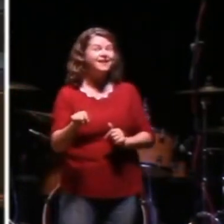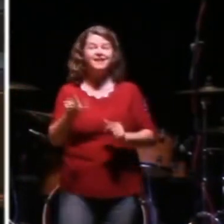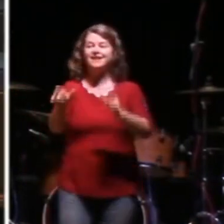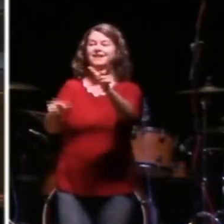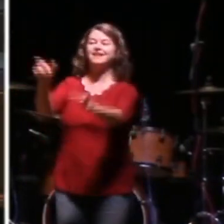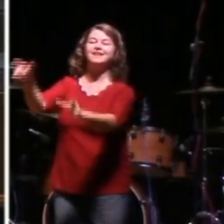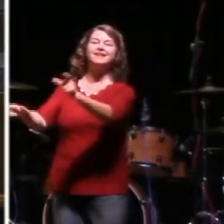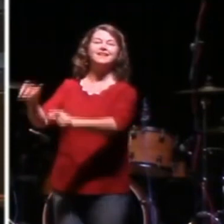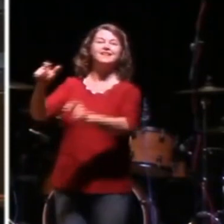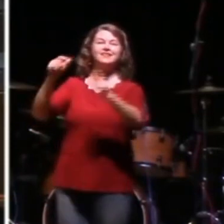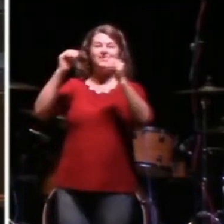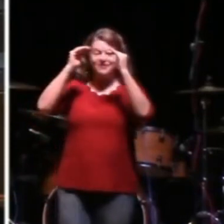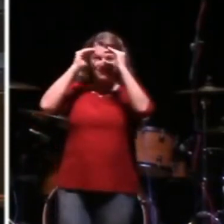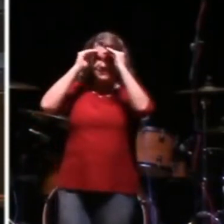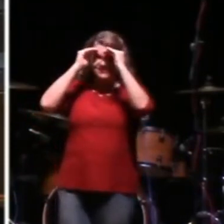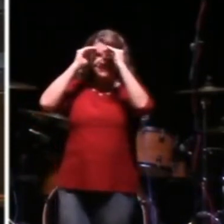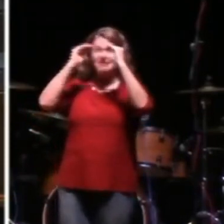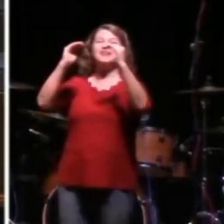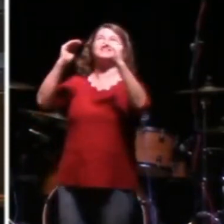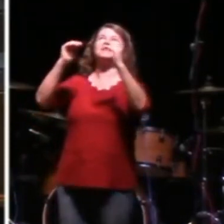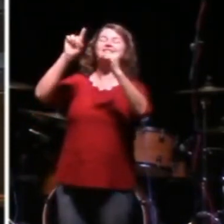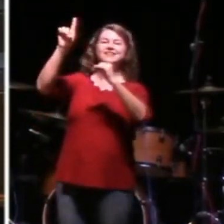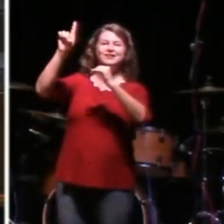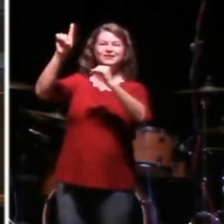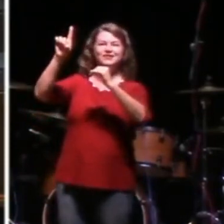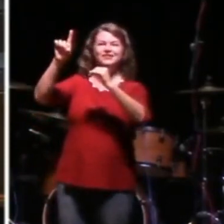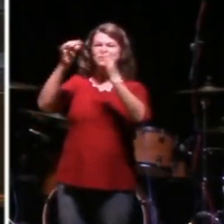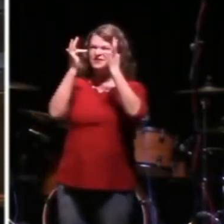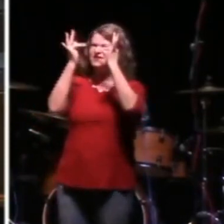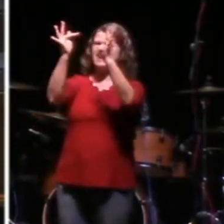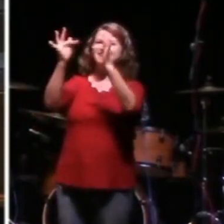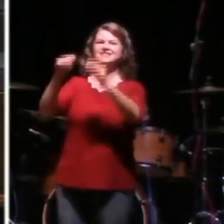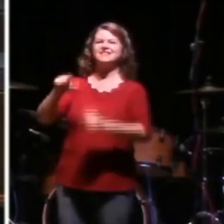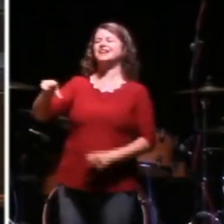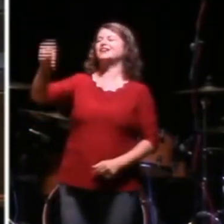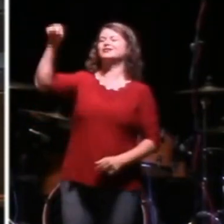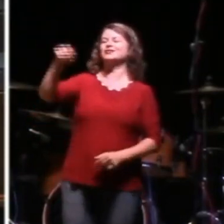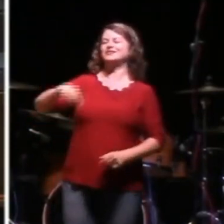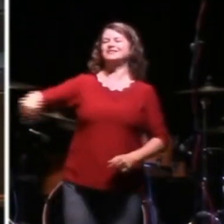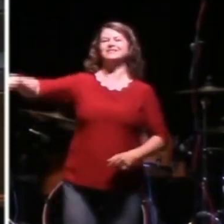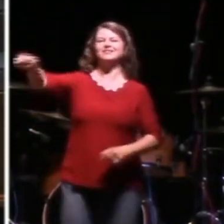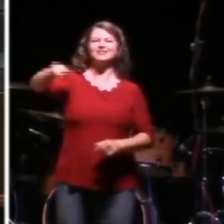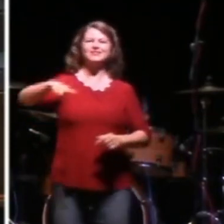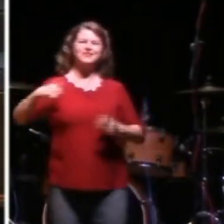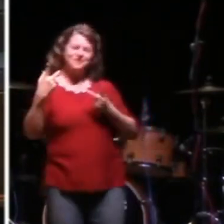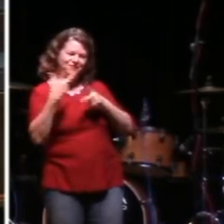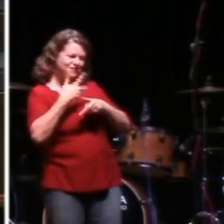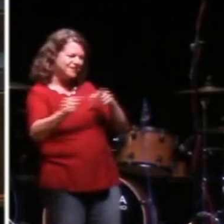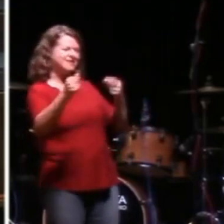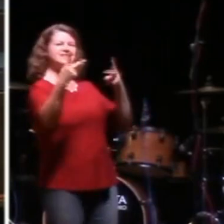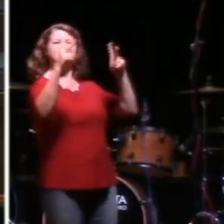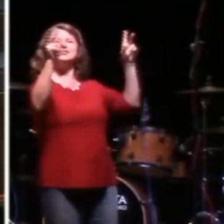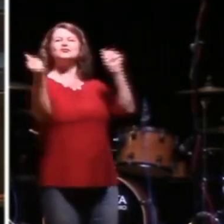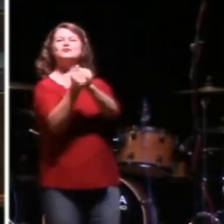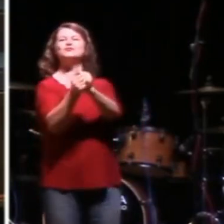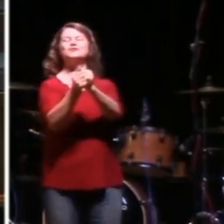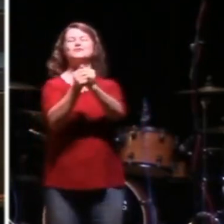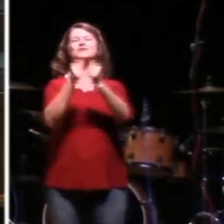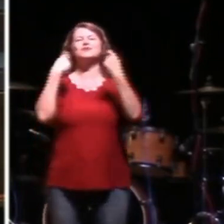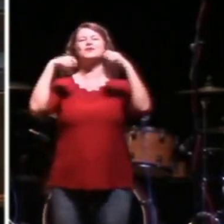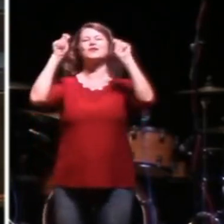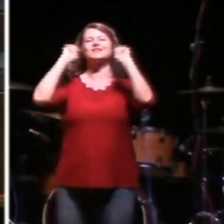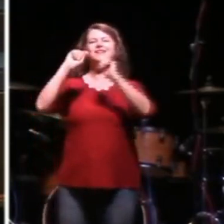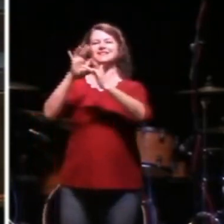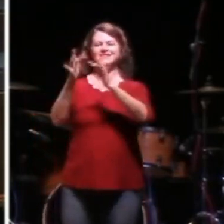essa praga a deus não quer que te vez na verdade deus quer que você vê essa praga